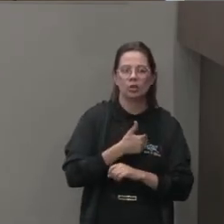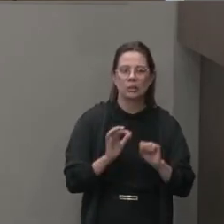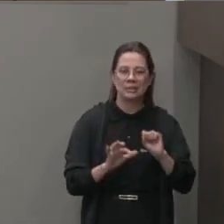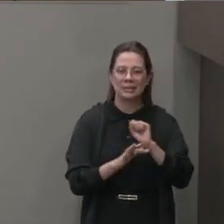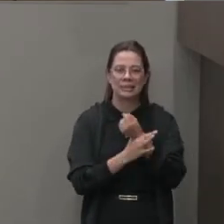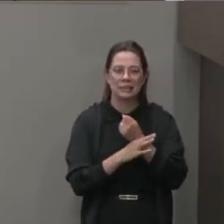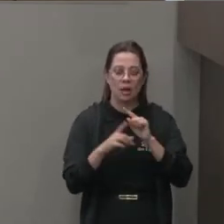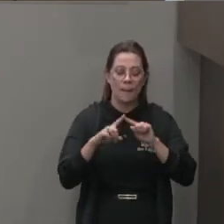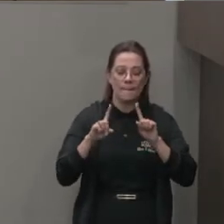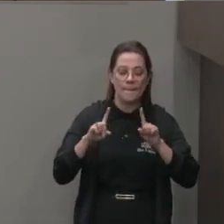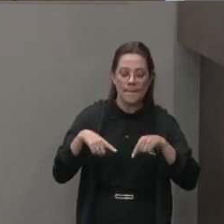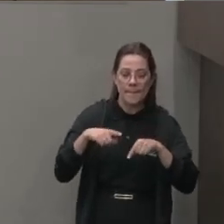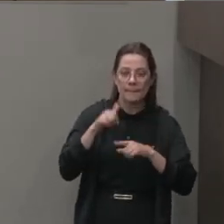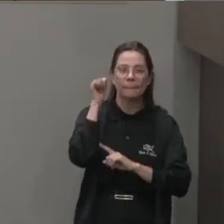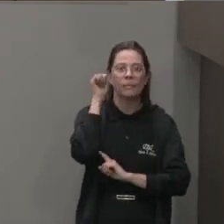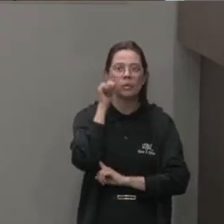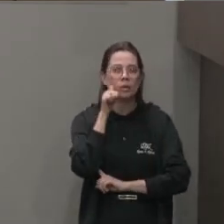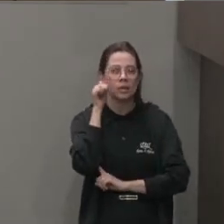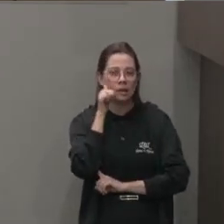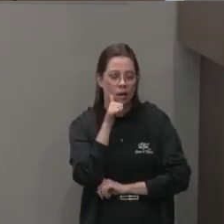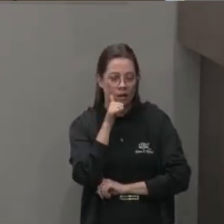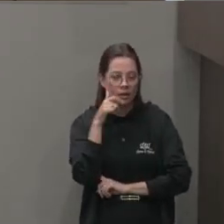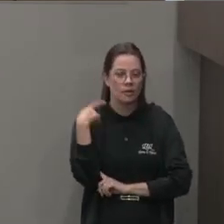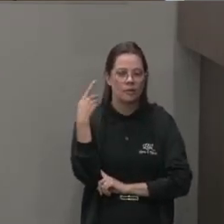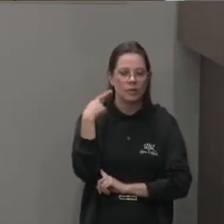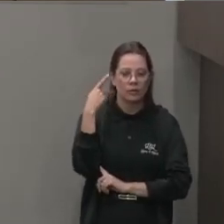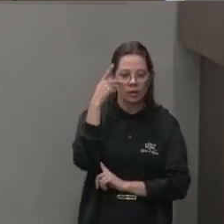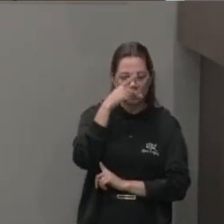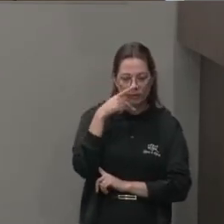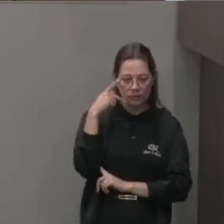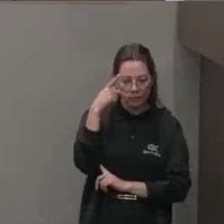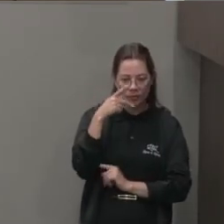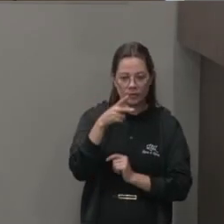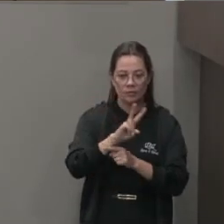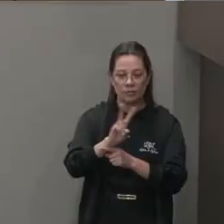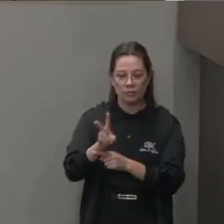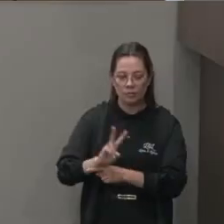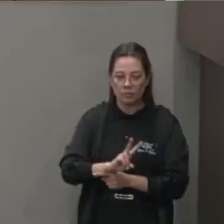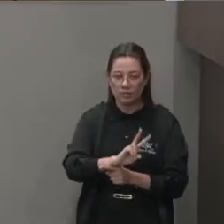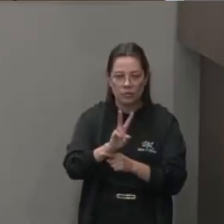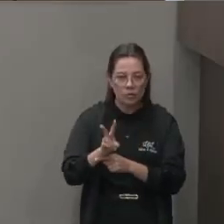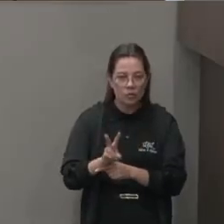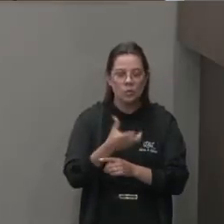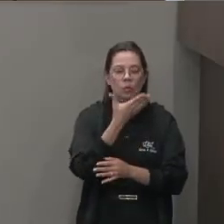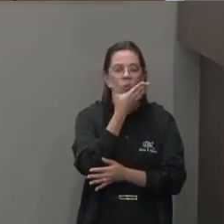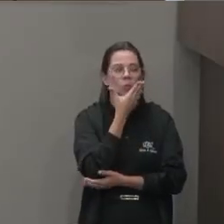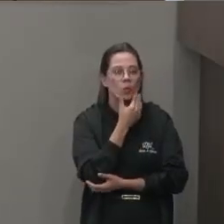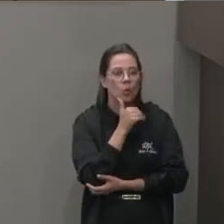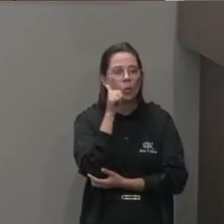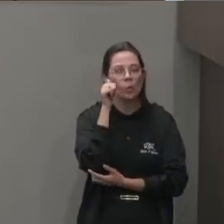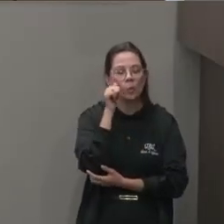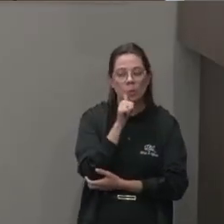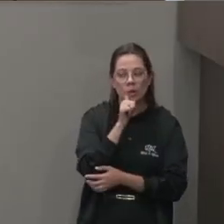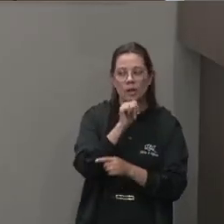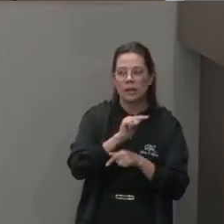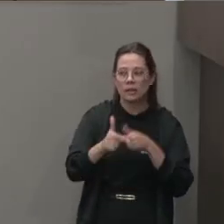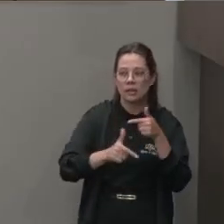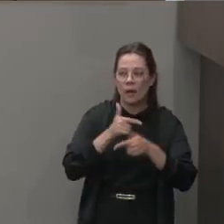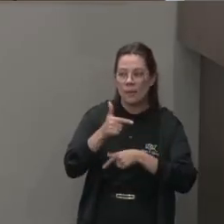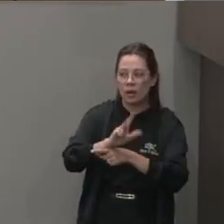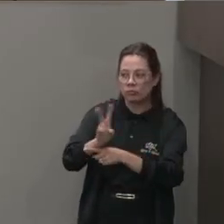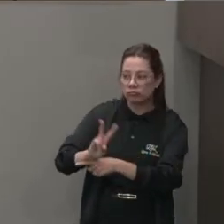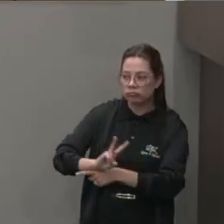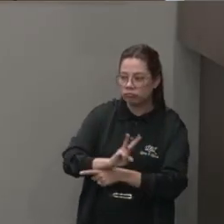segurança pública, para as mulheres, vereadora Marina, para os vigilantes, para os homens e mulheres,